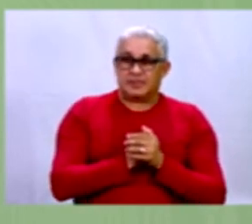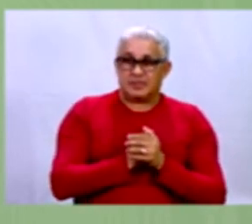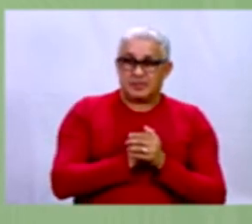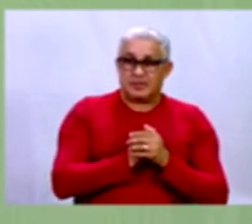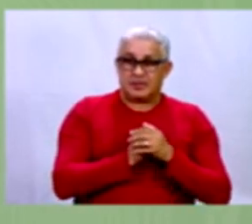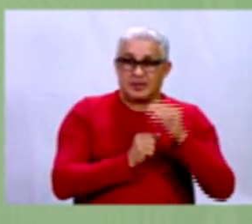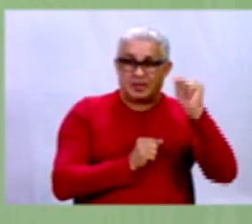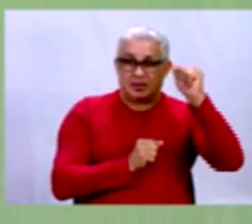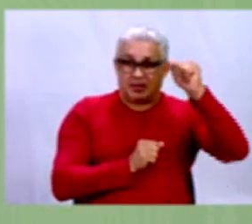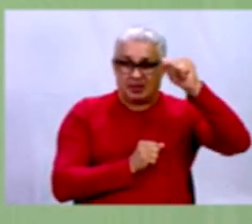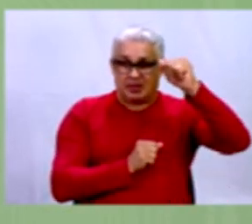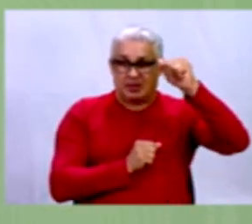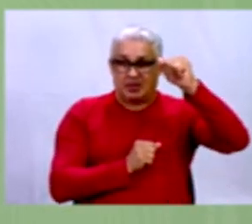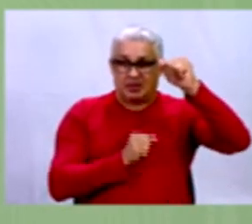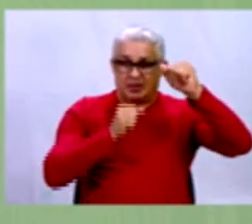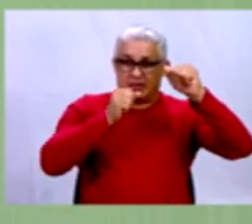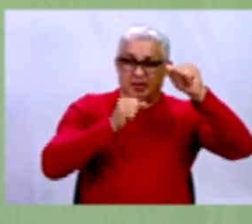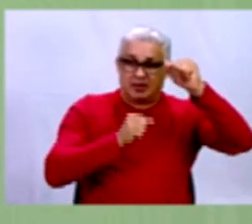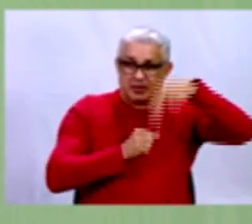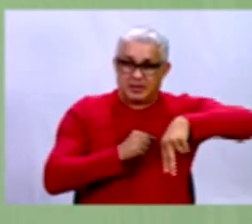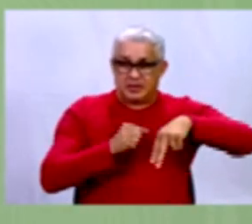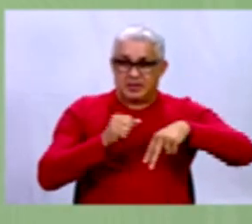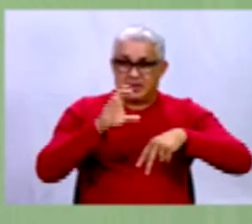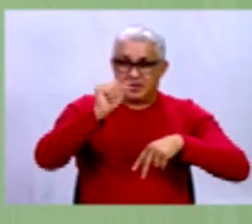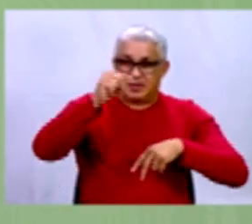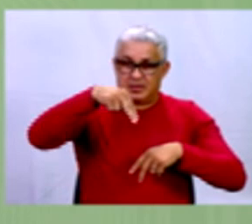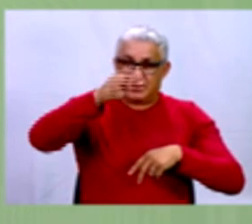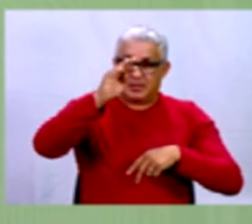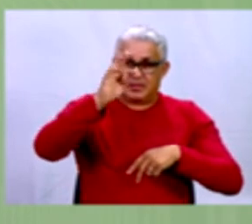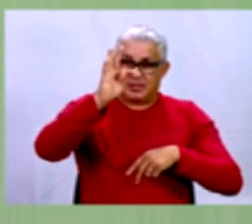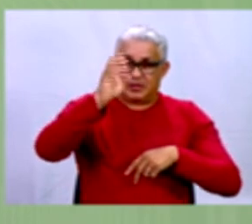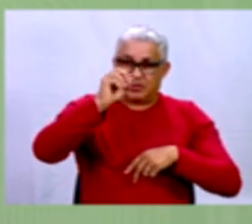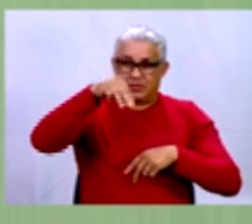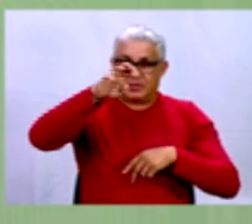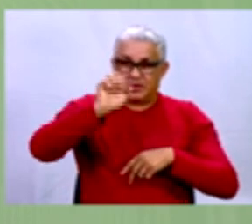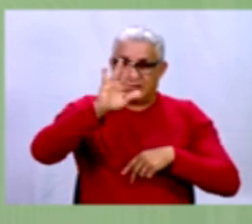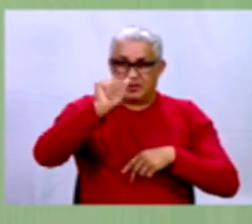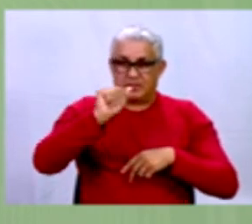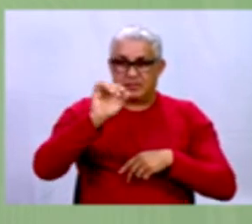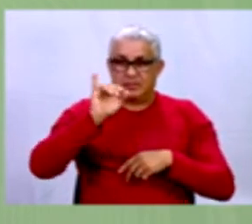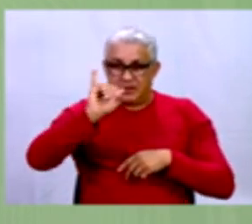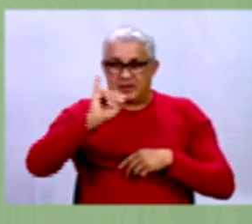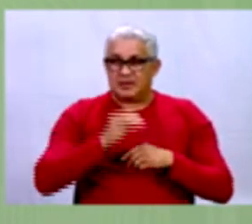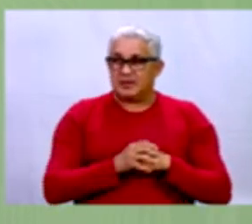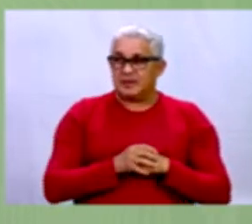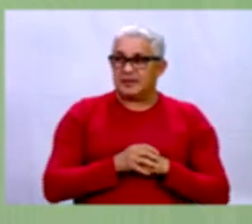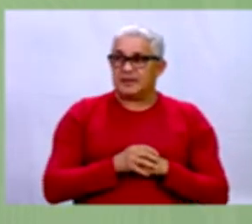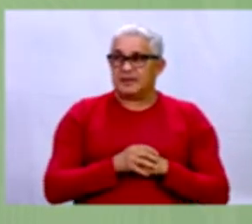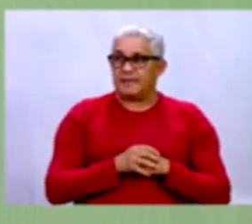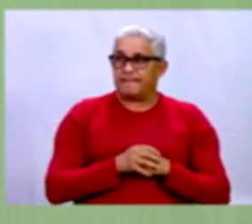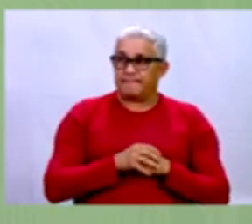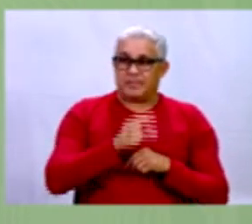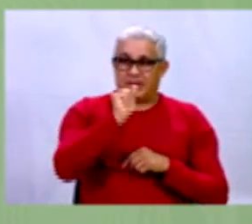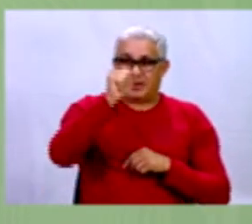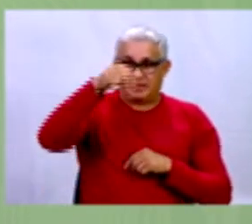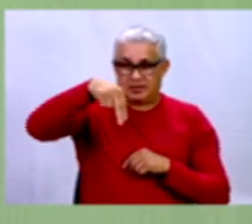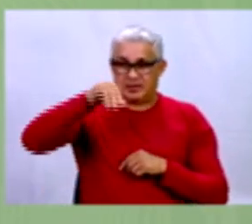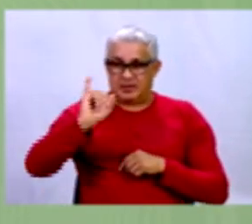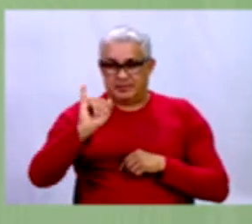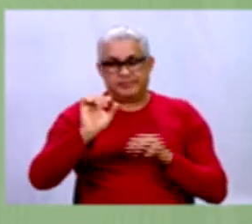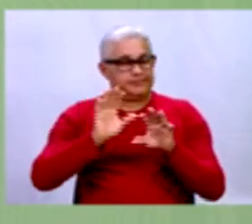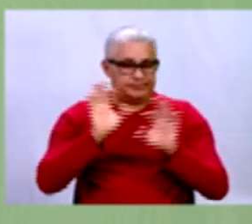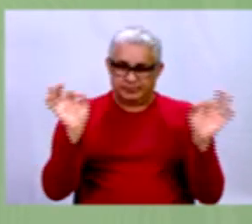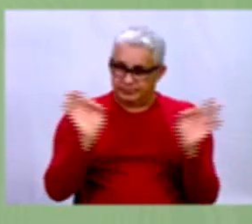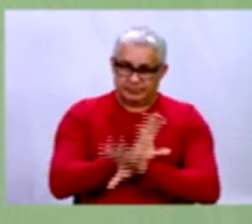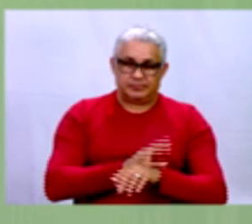I ou ANI, tá? Para não alongar muito, a gente vai usar esse termo aqui, ANI, tá? Então, a